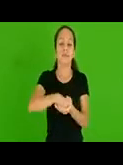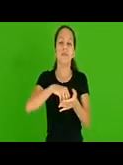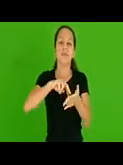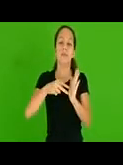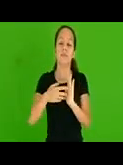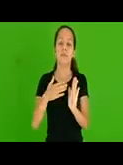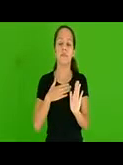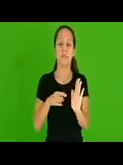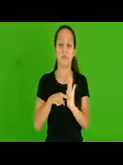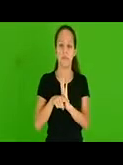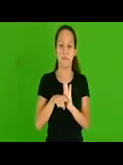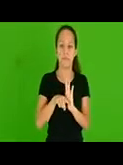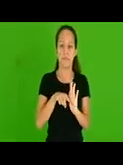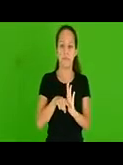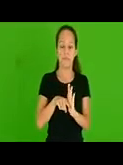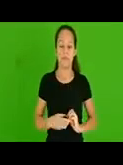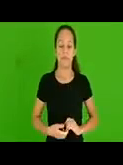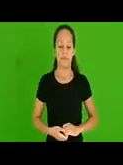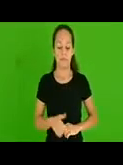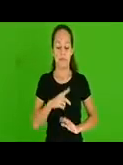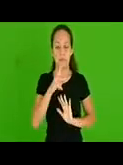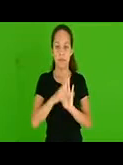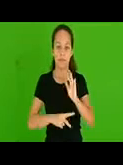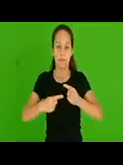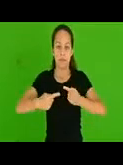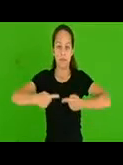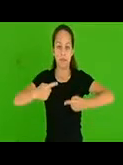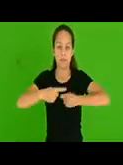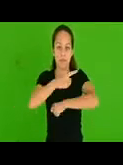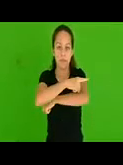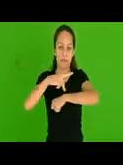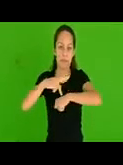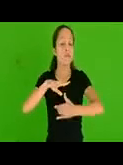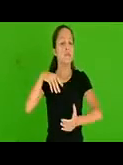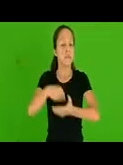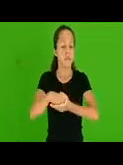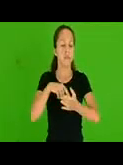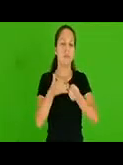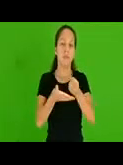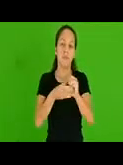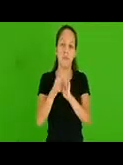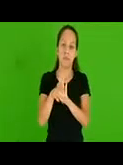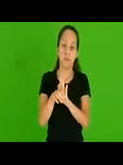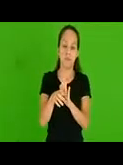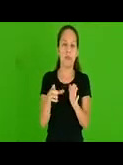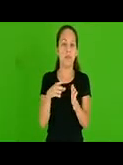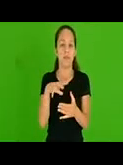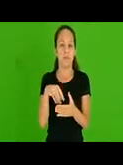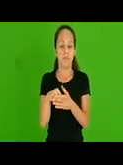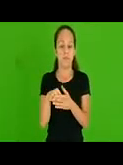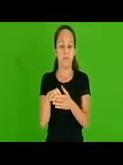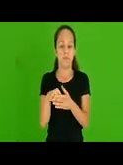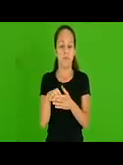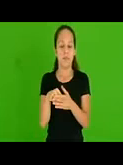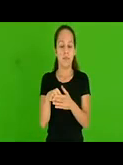pesquisa. O projeto político-pedagógico, ele pode oferecer bases conceituais e subsídios à comunidade escolar sobre o ensino